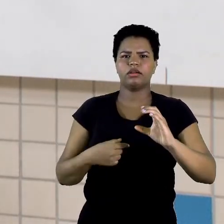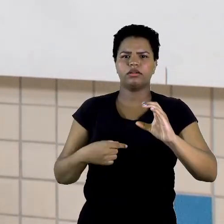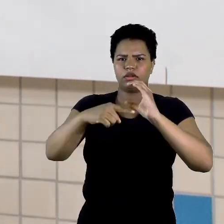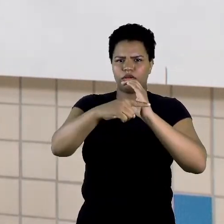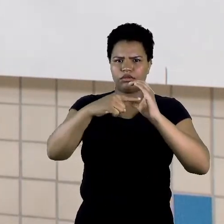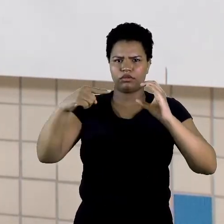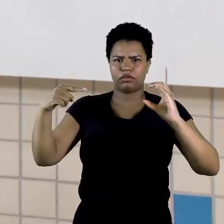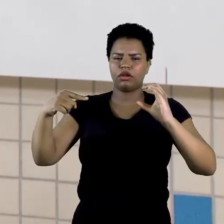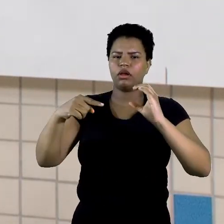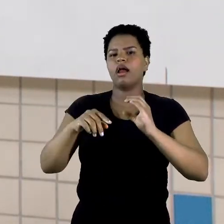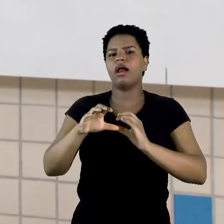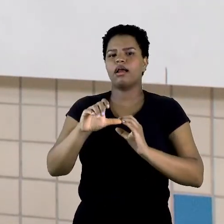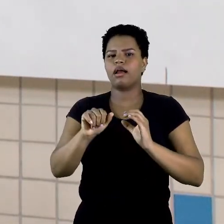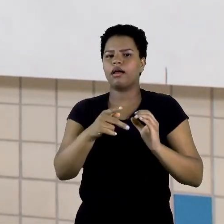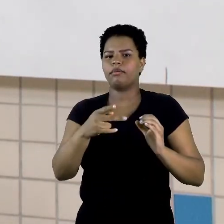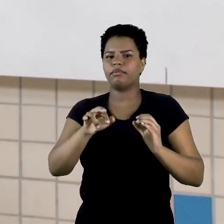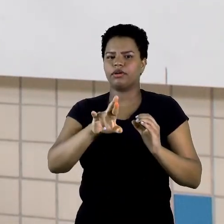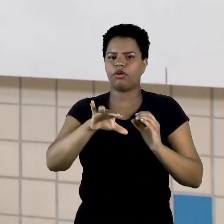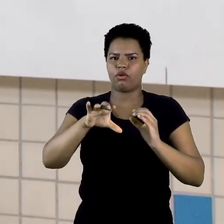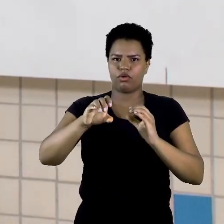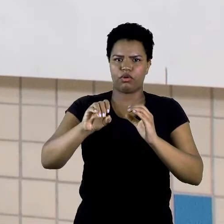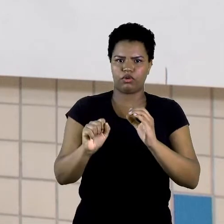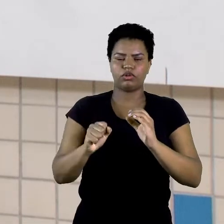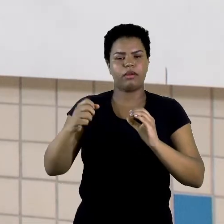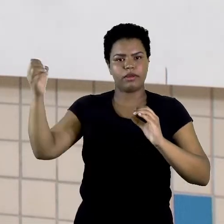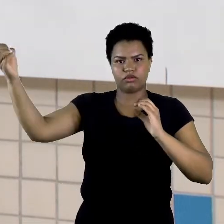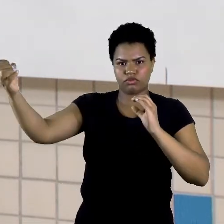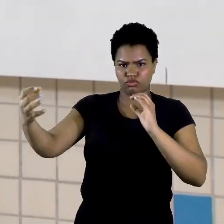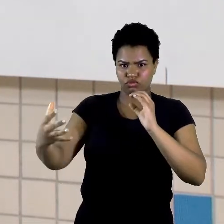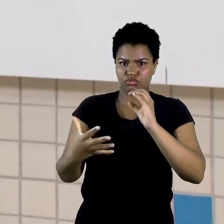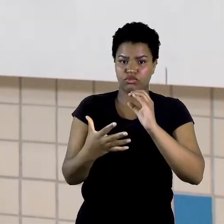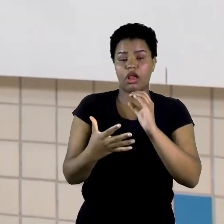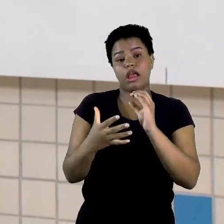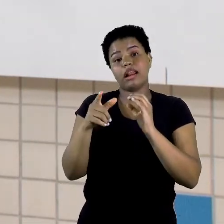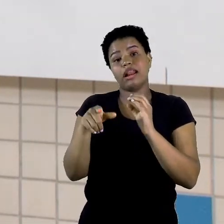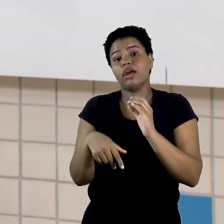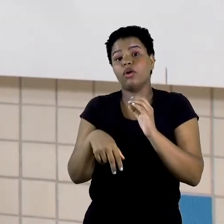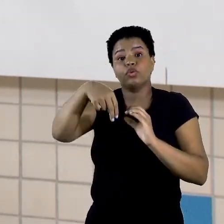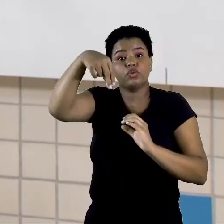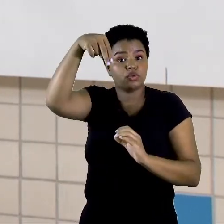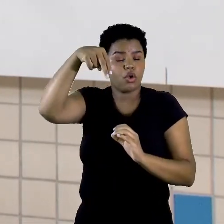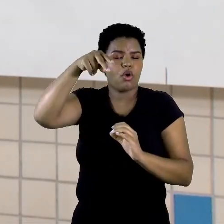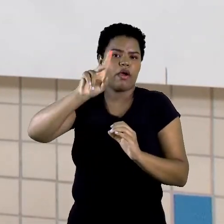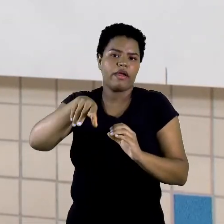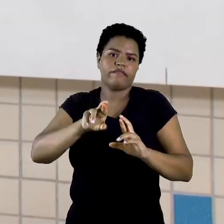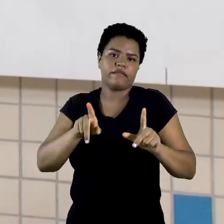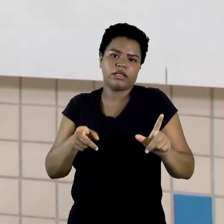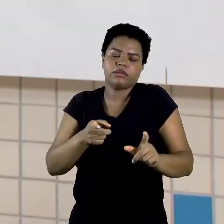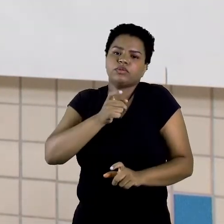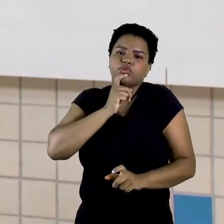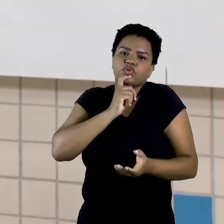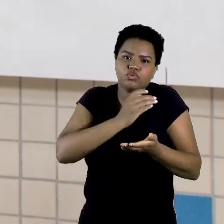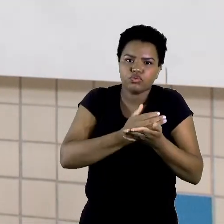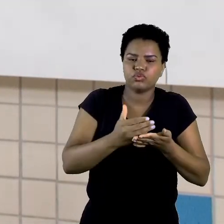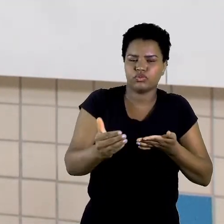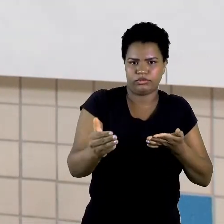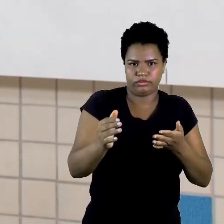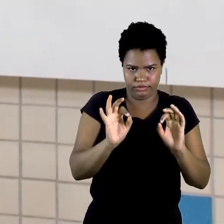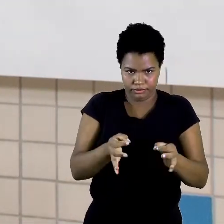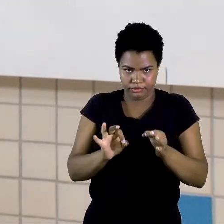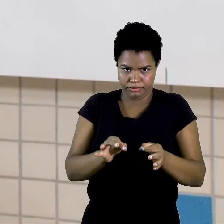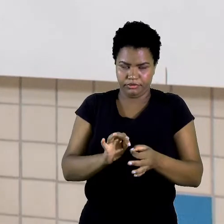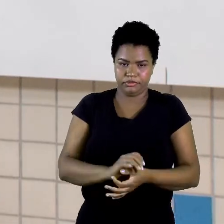sul mais iluminado. No hemisfério norte, ocorre o contrário, com o início do inverno. Certo,